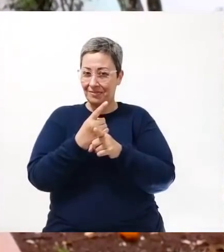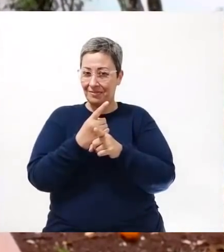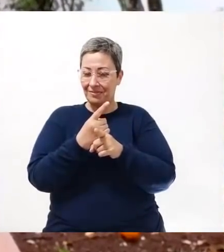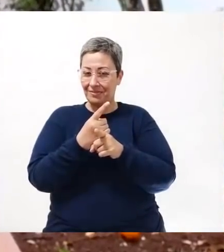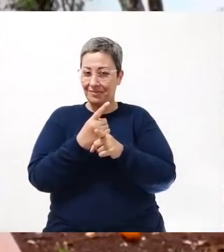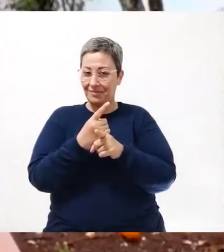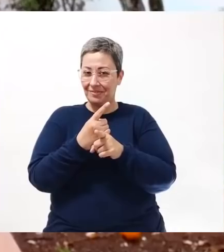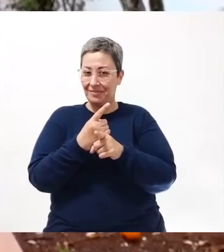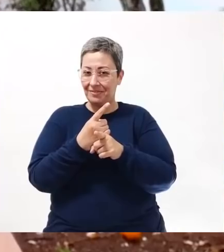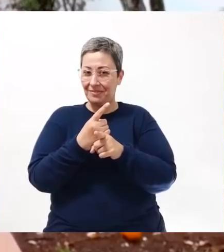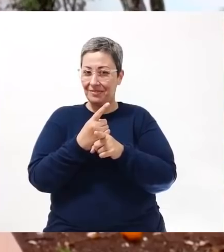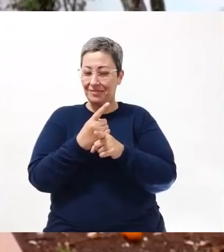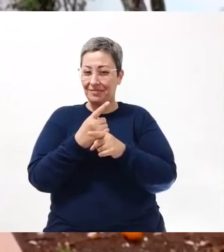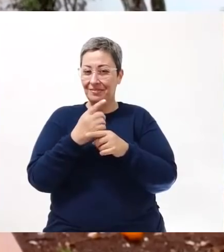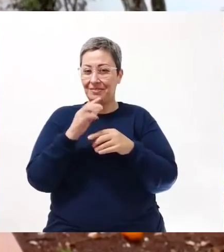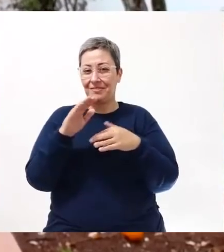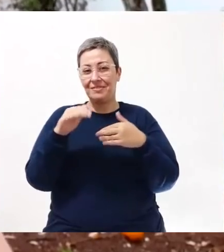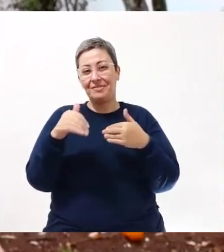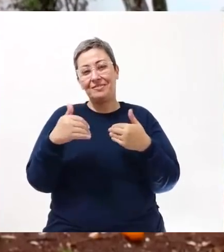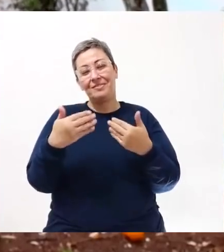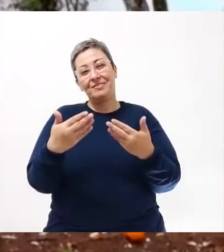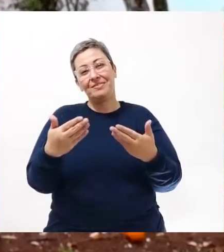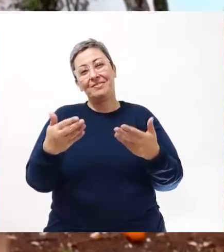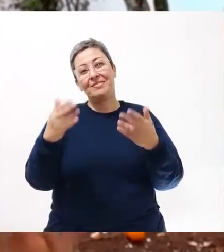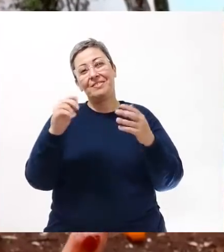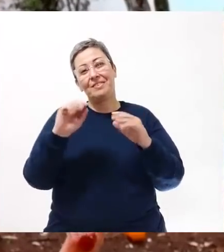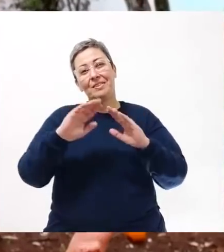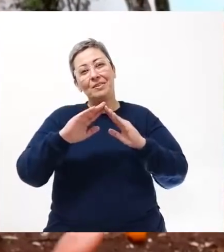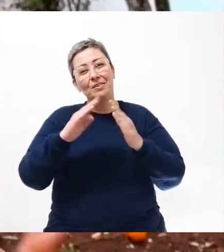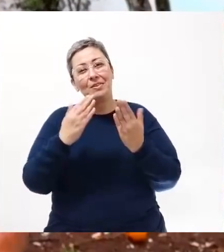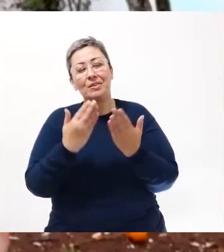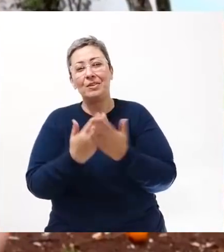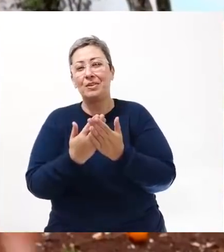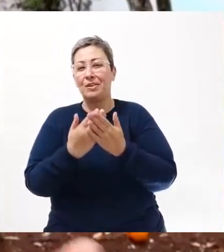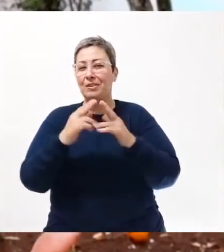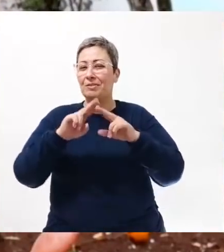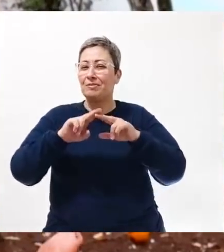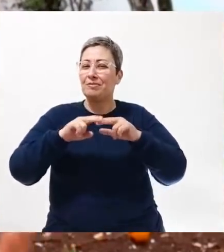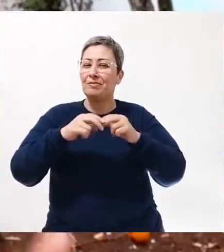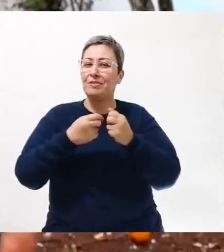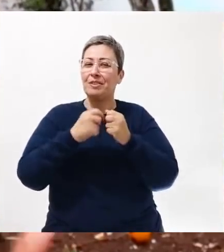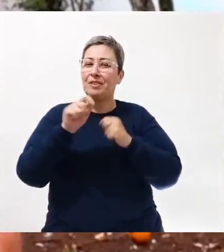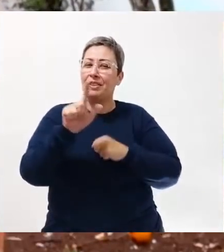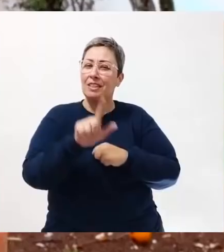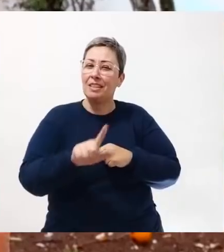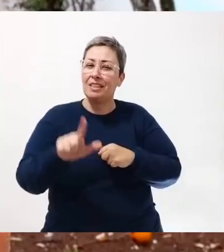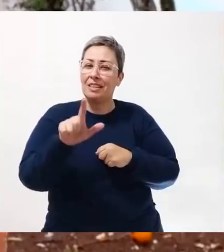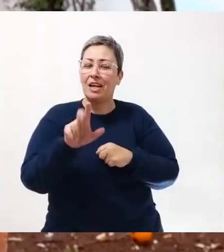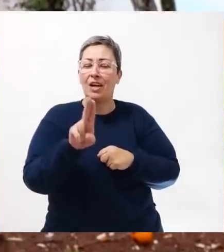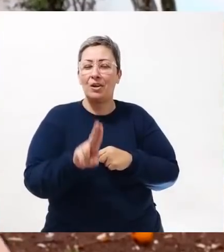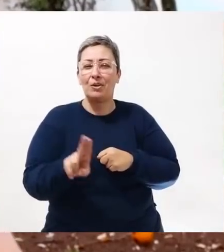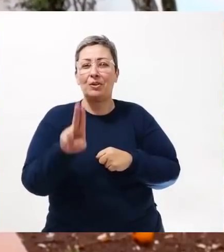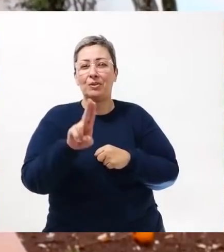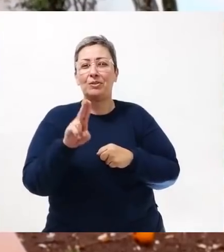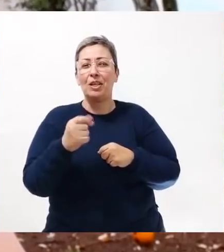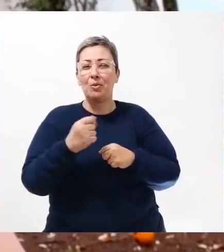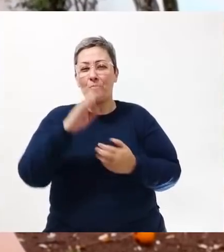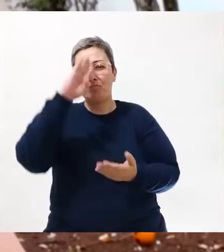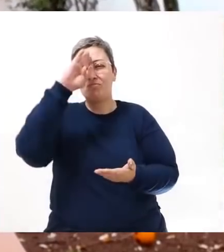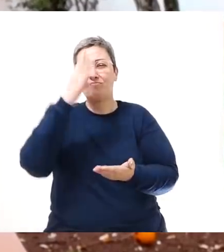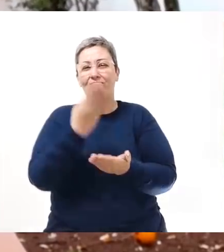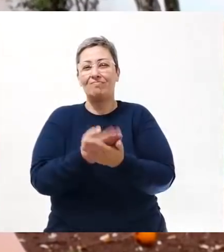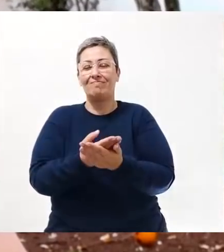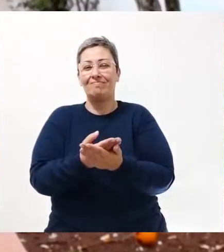A gente se vê por uma escola literária.